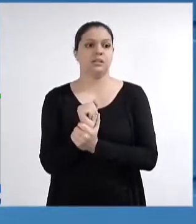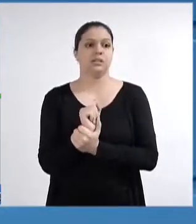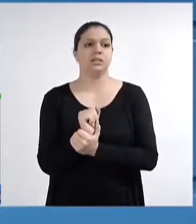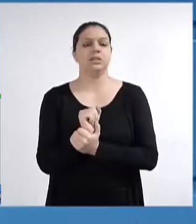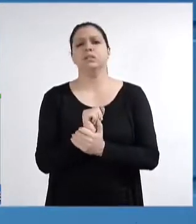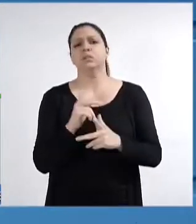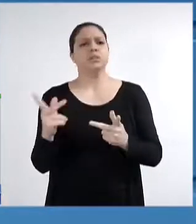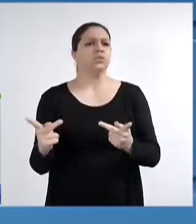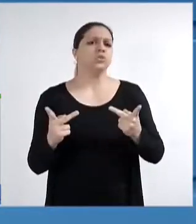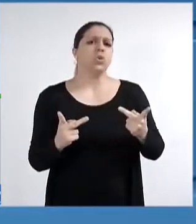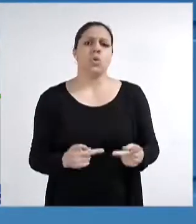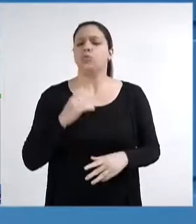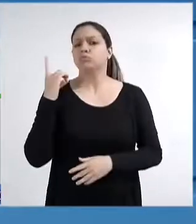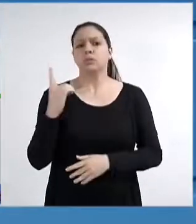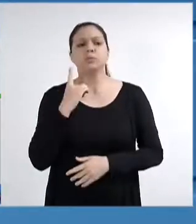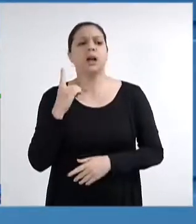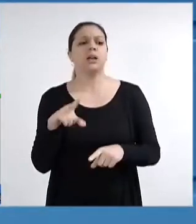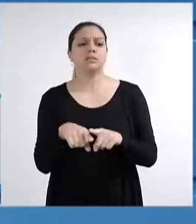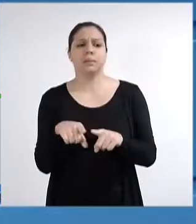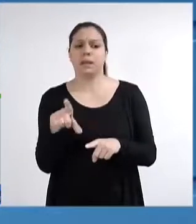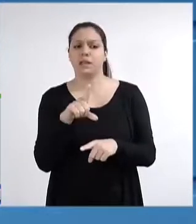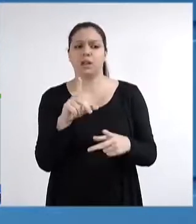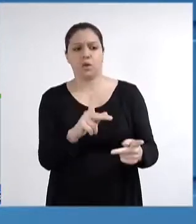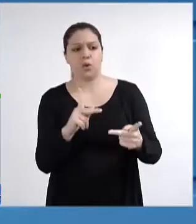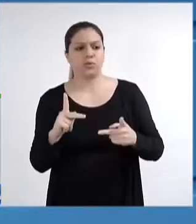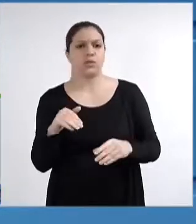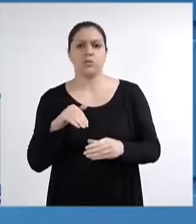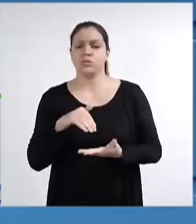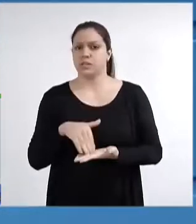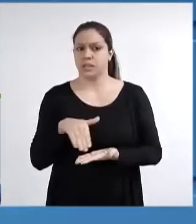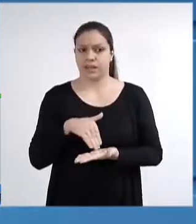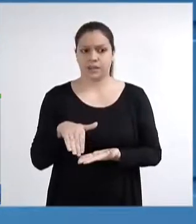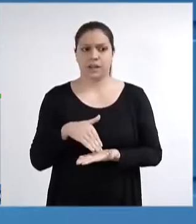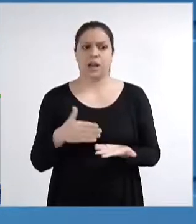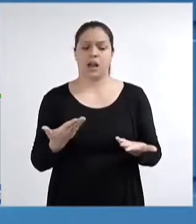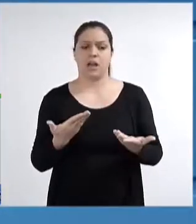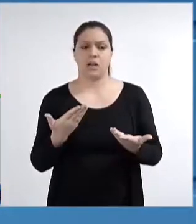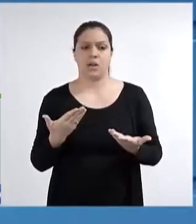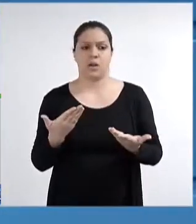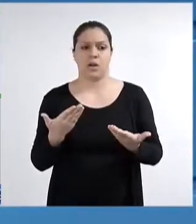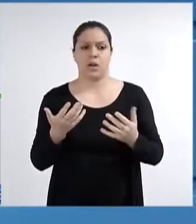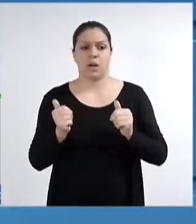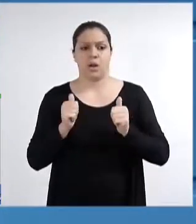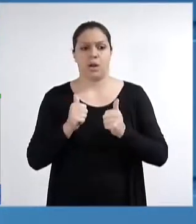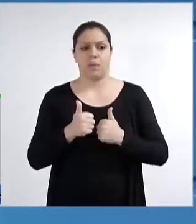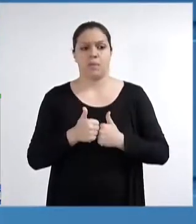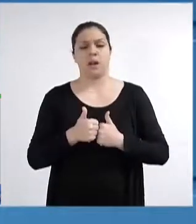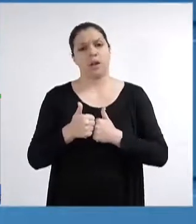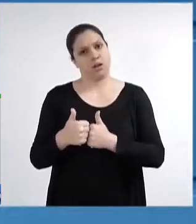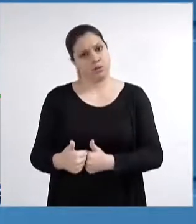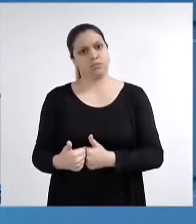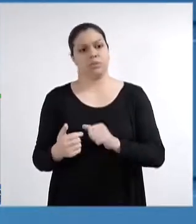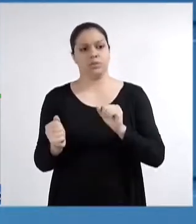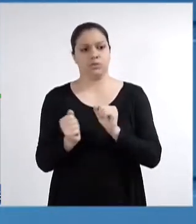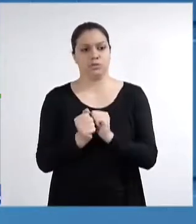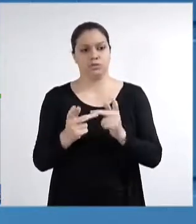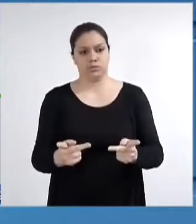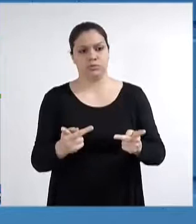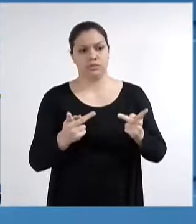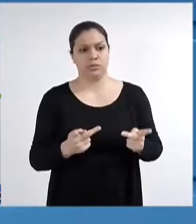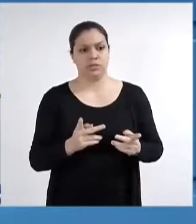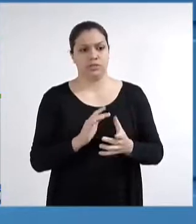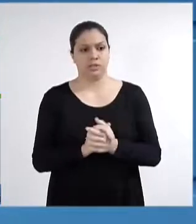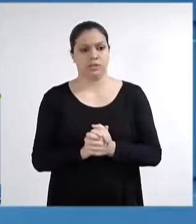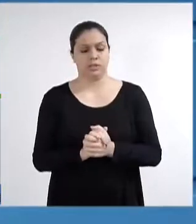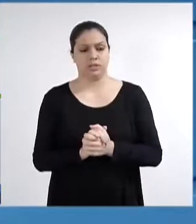nem o secretário para poder estar acompanhando a vinda dele numa visita no país vizinho, onde veio fazer as tratativas da região